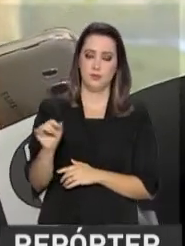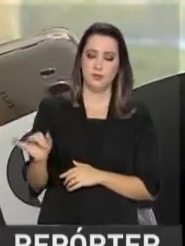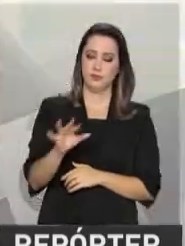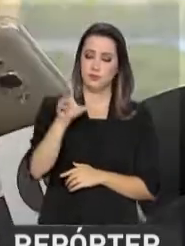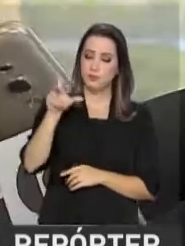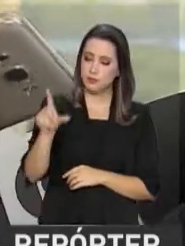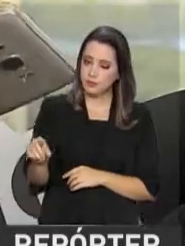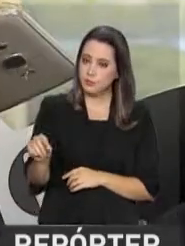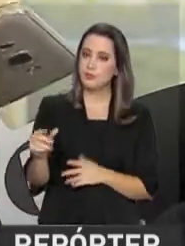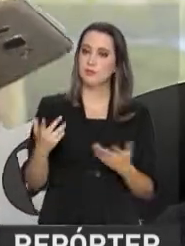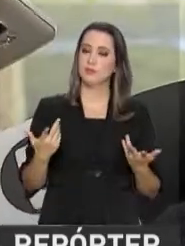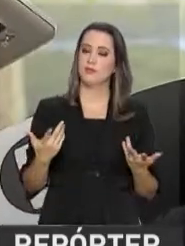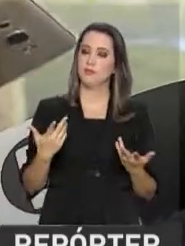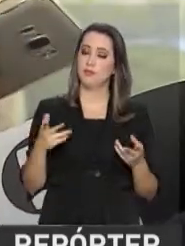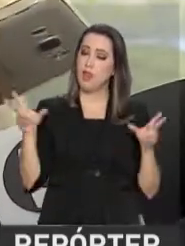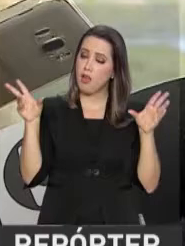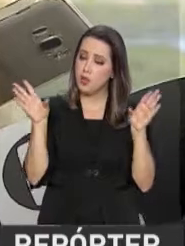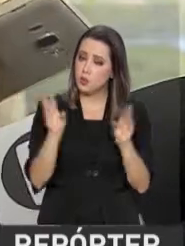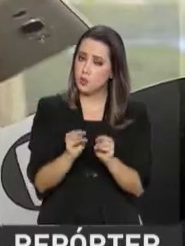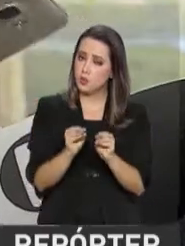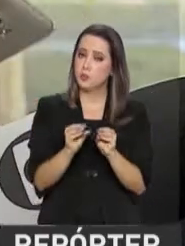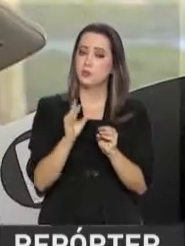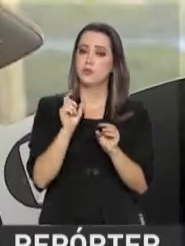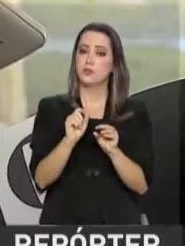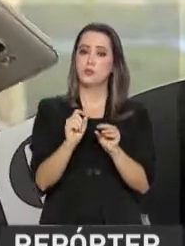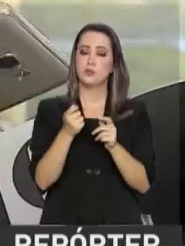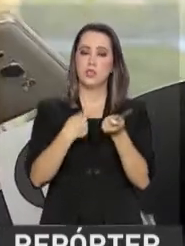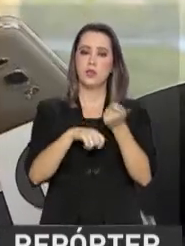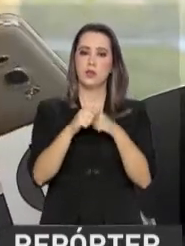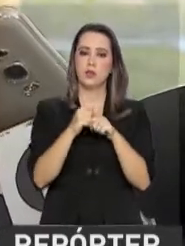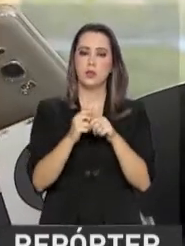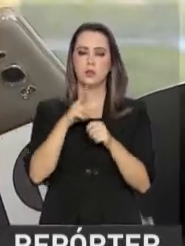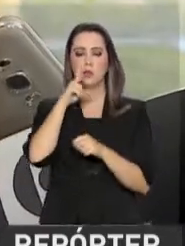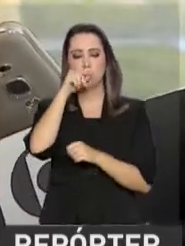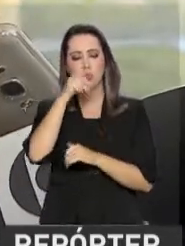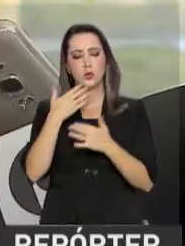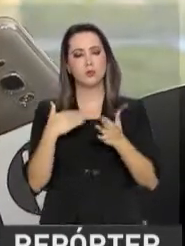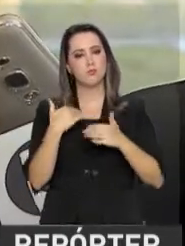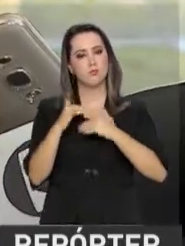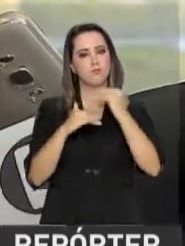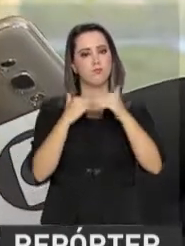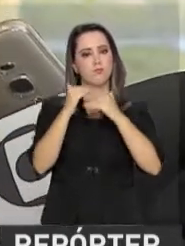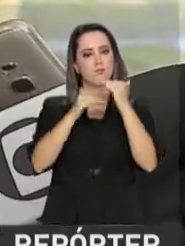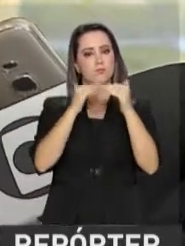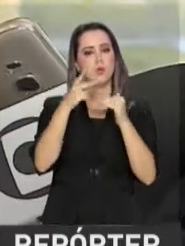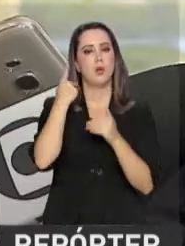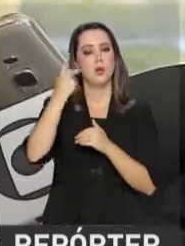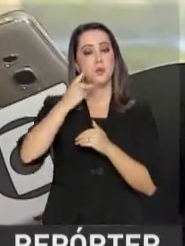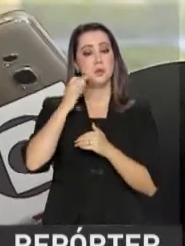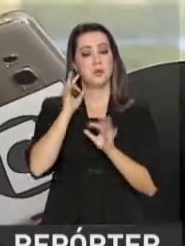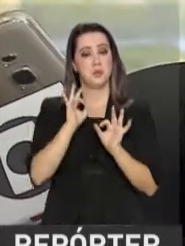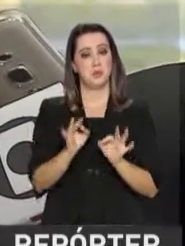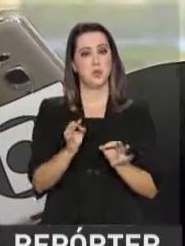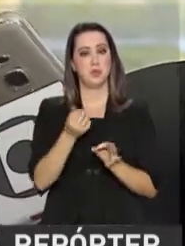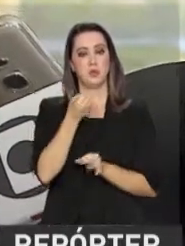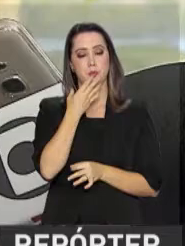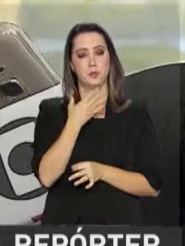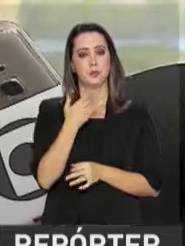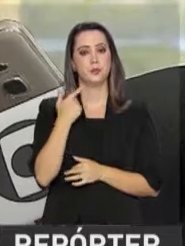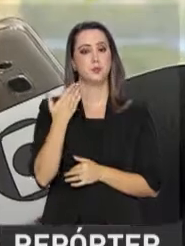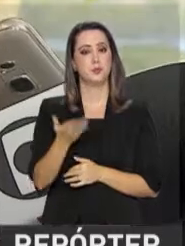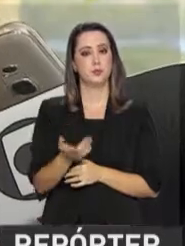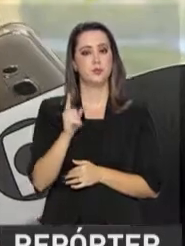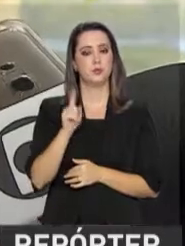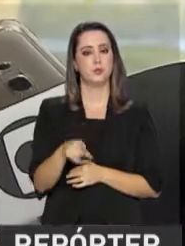baixa mesmo a economia tá pegando força pegando corpo a política econômica está tendo sucesso e isso